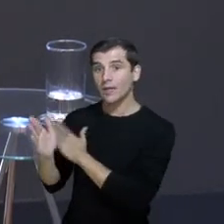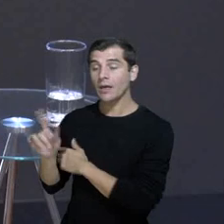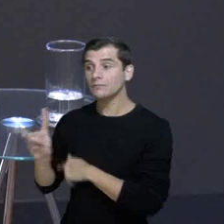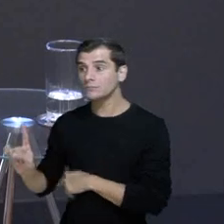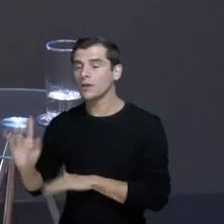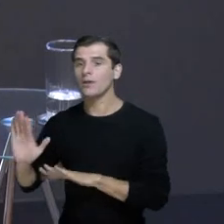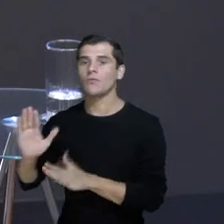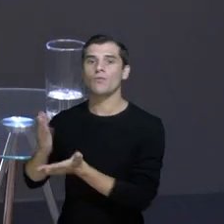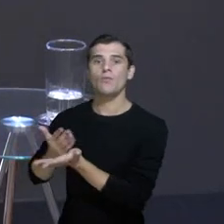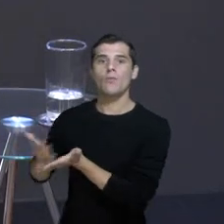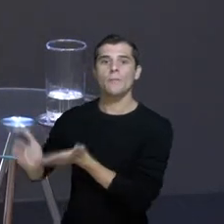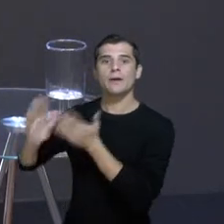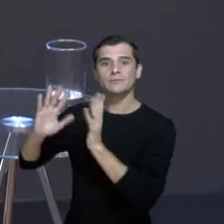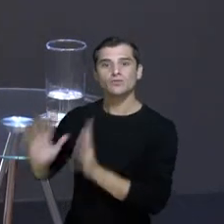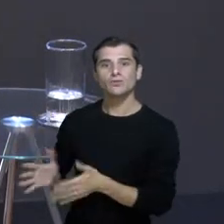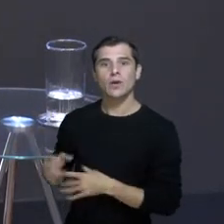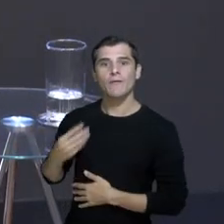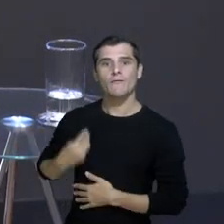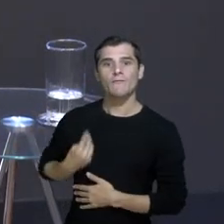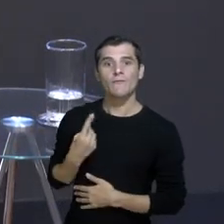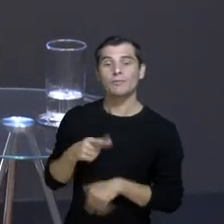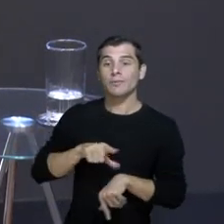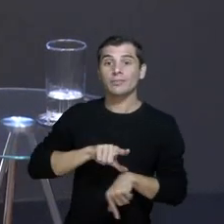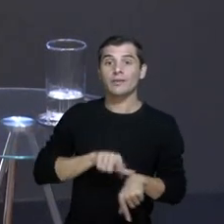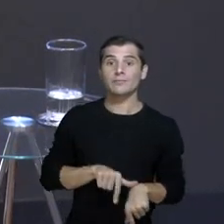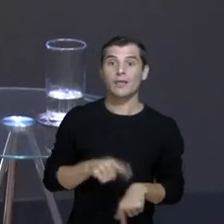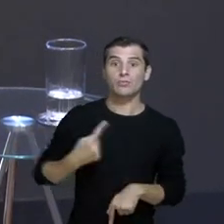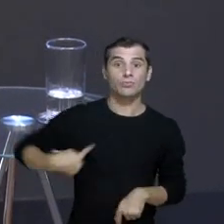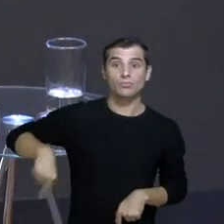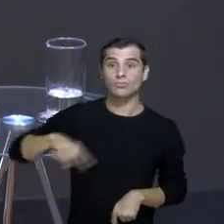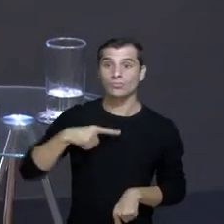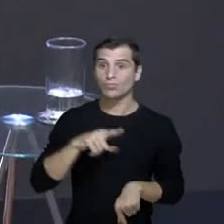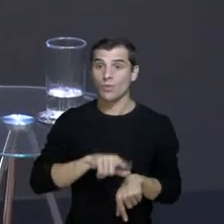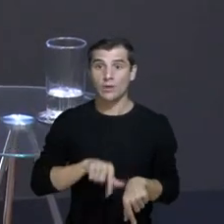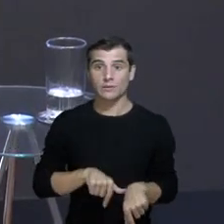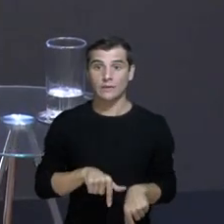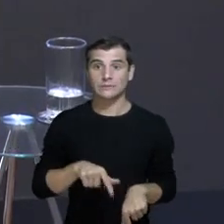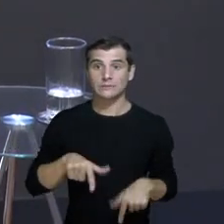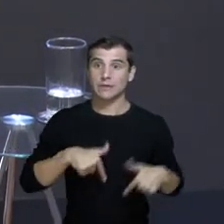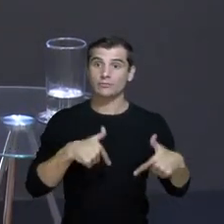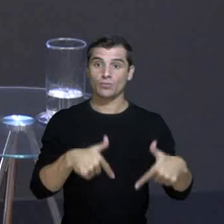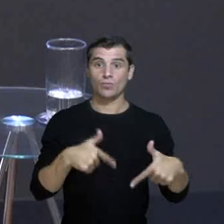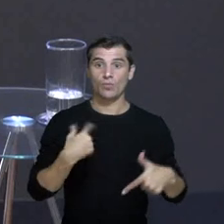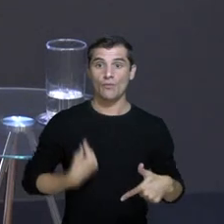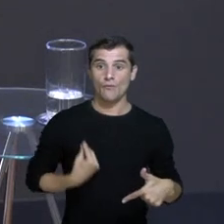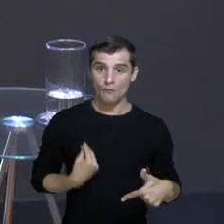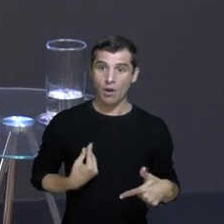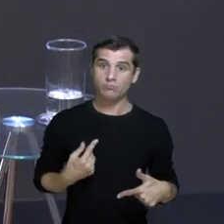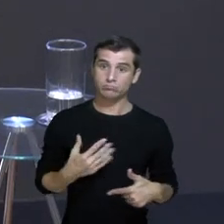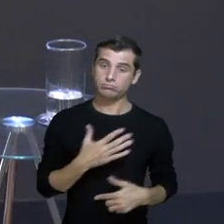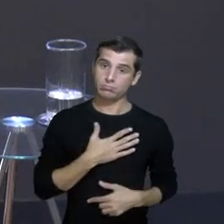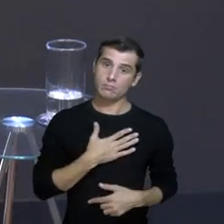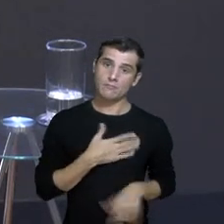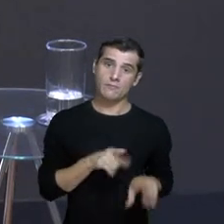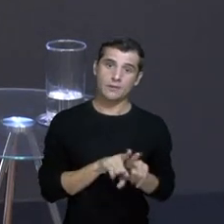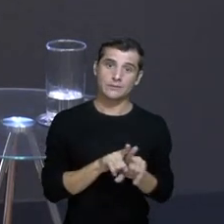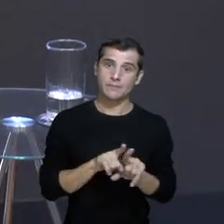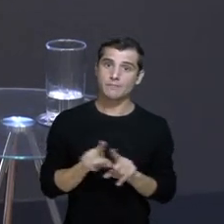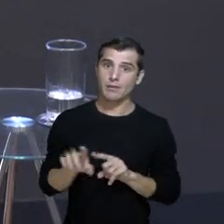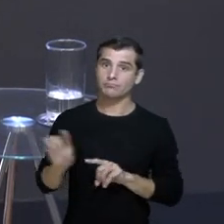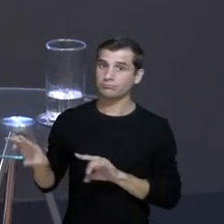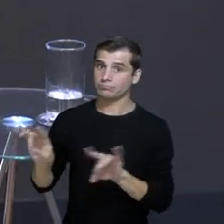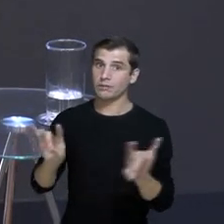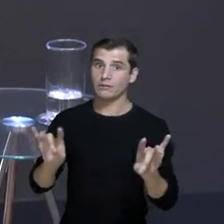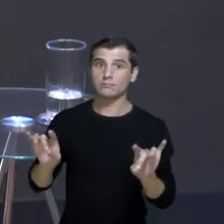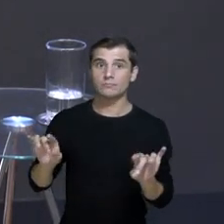começou você já tá atrasado na sua luta cara e na minha também nós temos muito pela